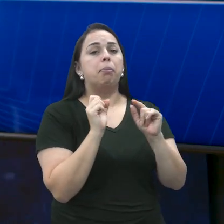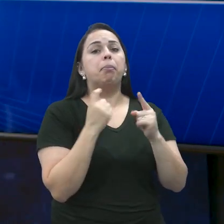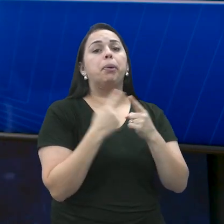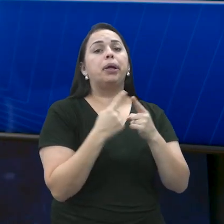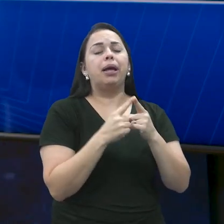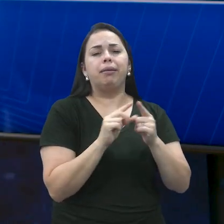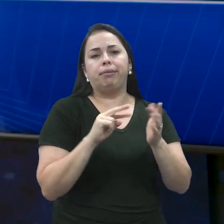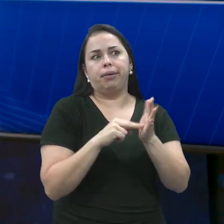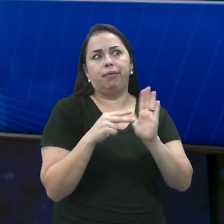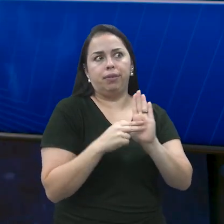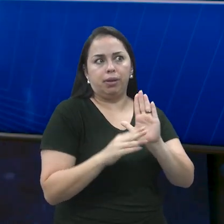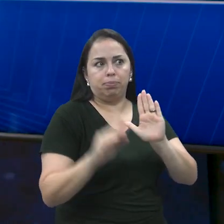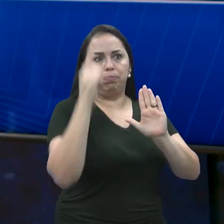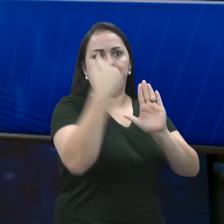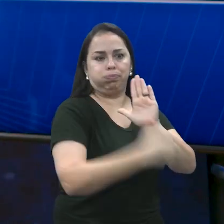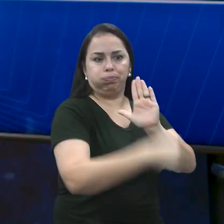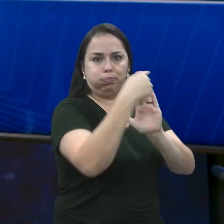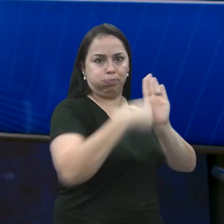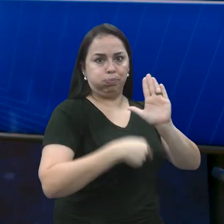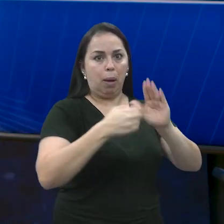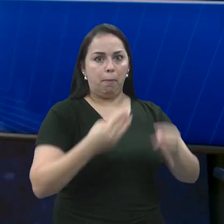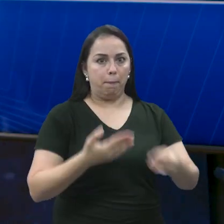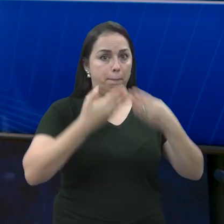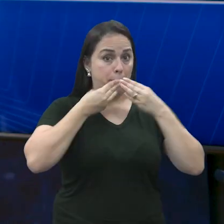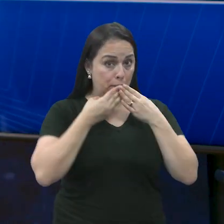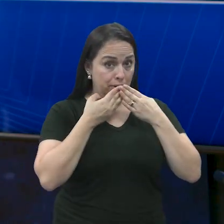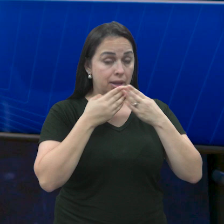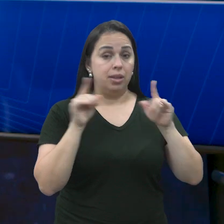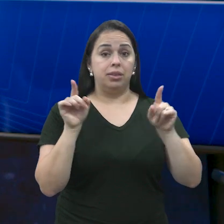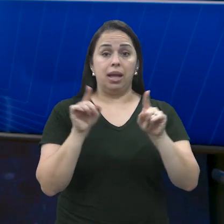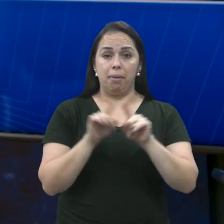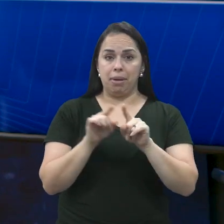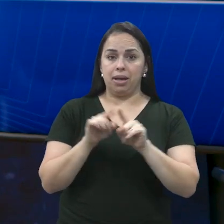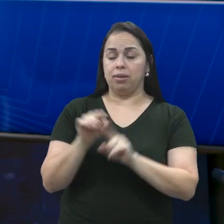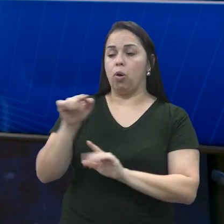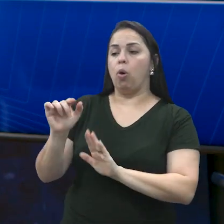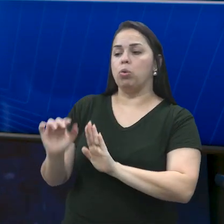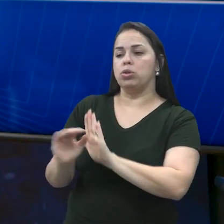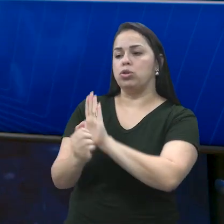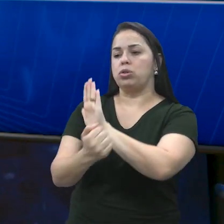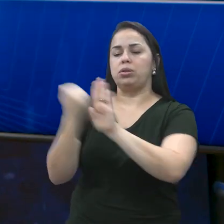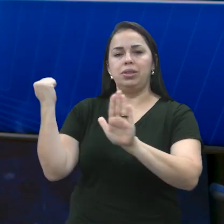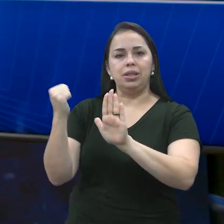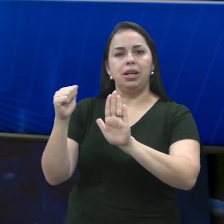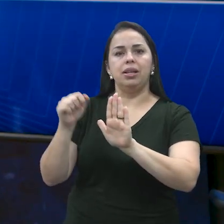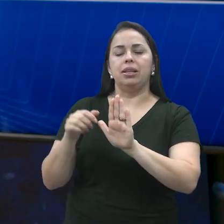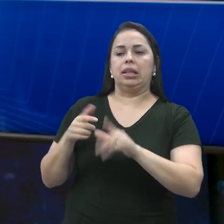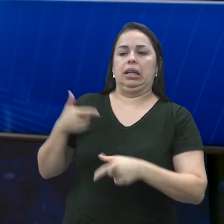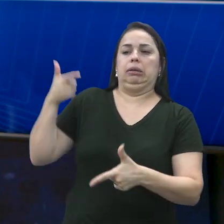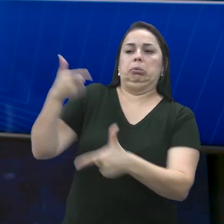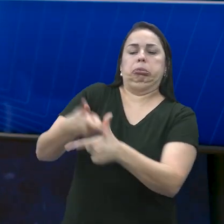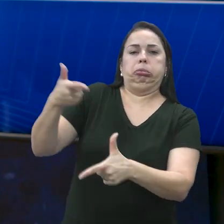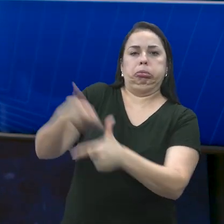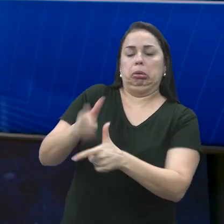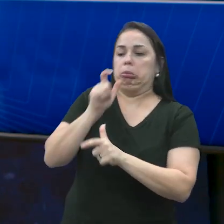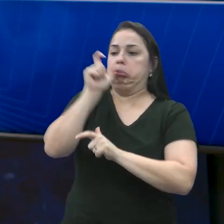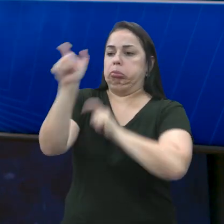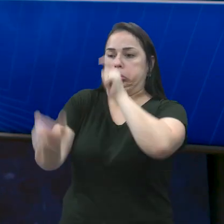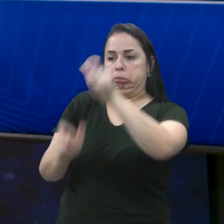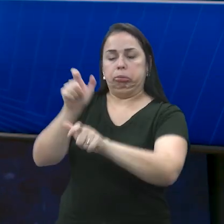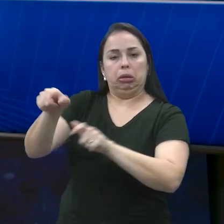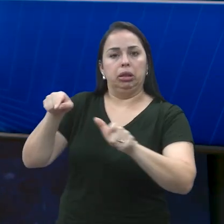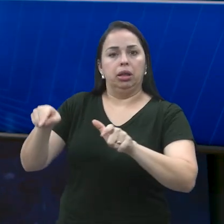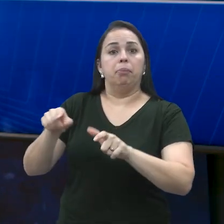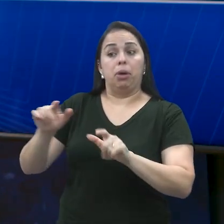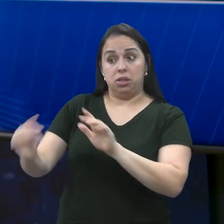censura, ou fazer essa remoção ativa e evitar que a gente tenha ali uma ofensa a um direito pessoal, a alguma pessoa